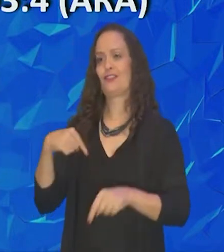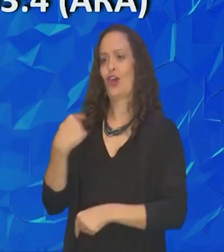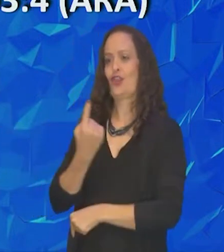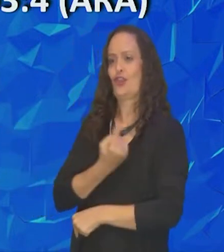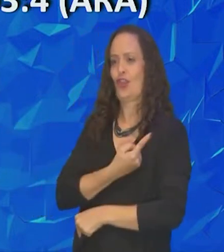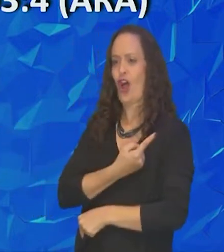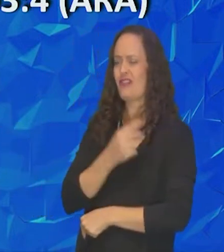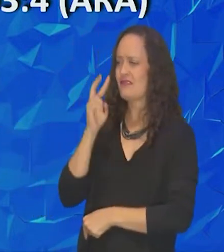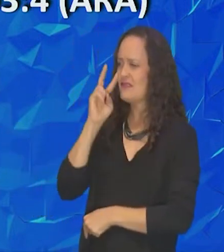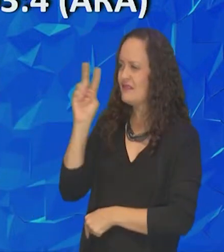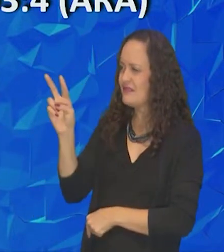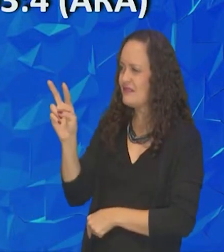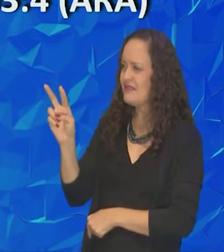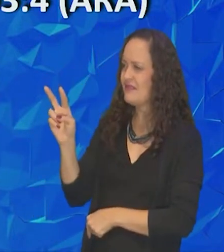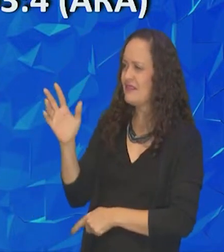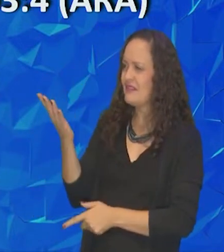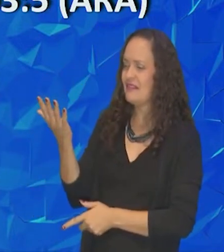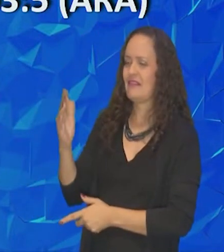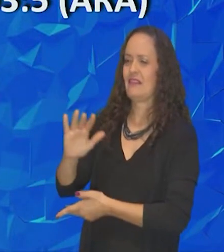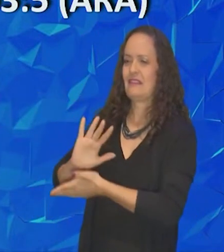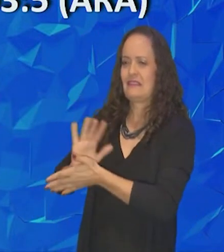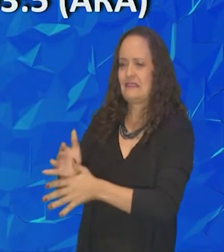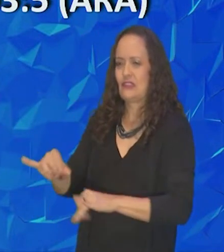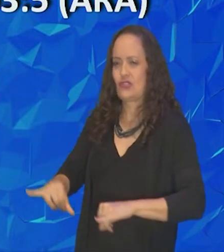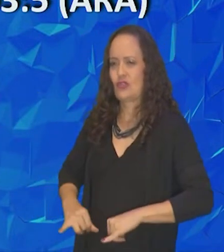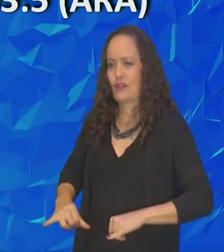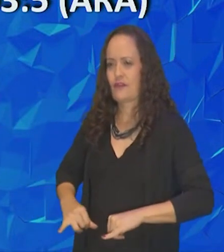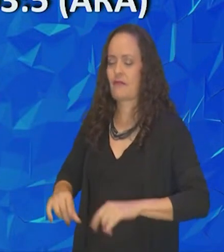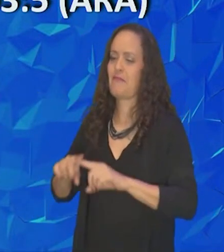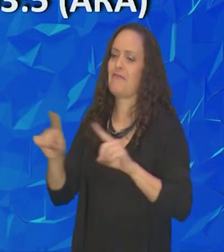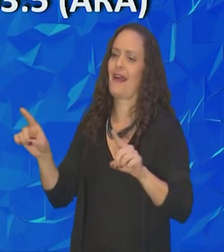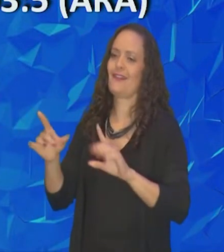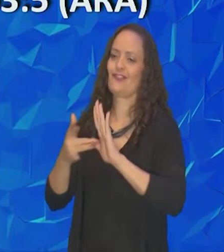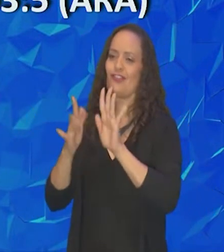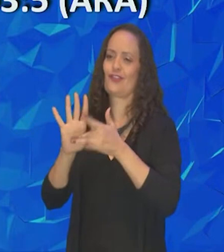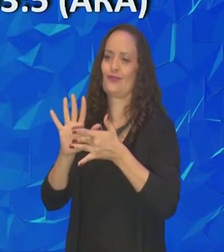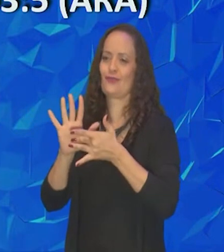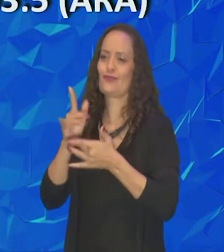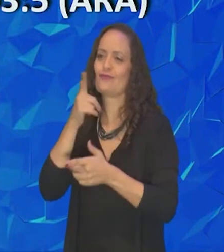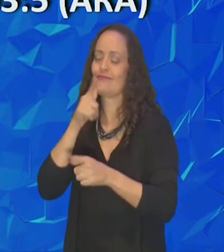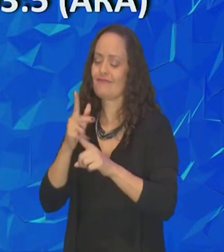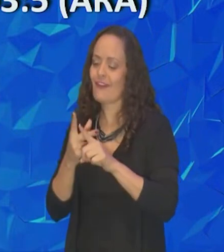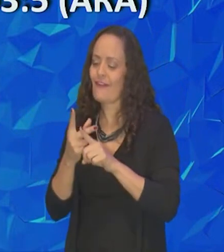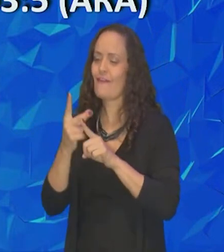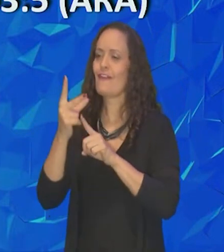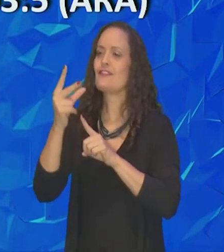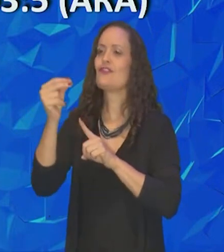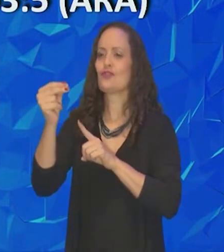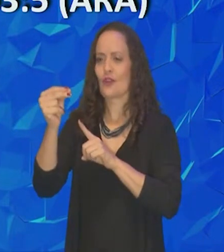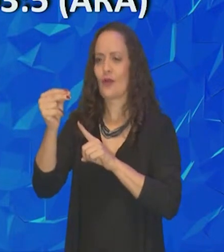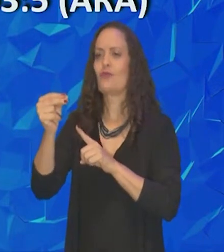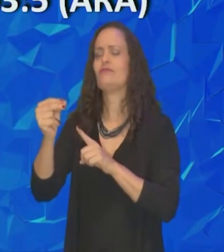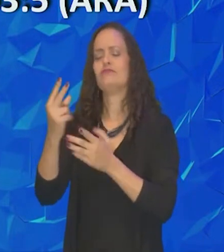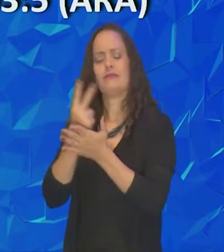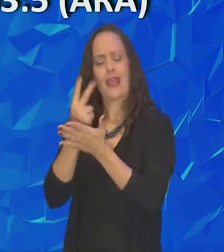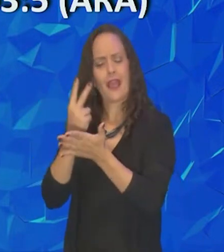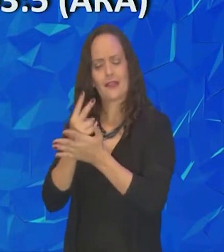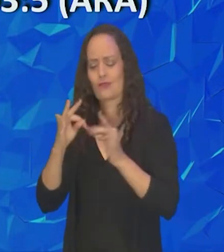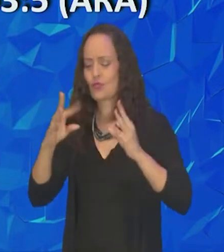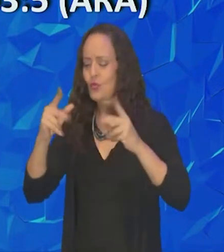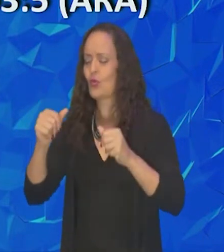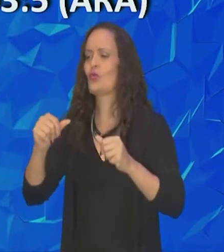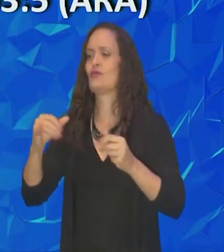aflito, ferido de Deus e oprimido. Mas ele foi traspassado pelas nossas transgressões, moído pelas nossas iniquidades,